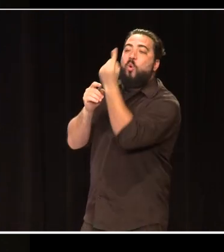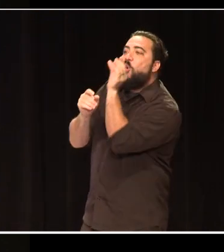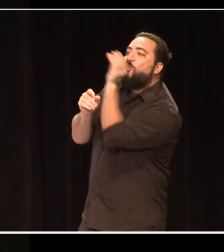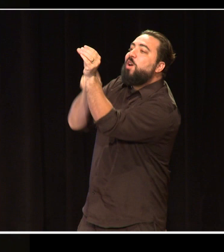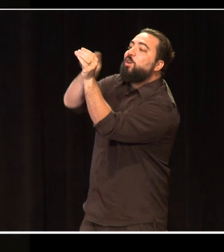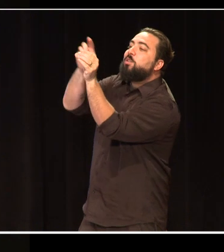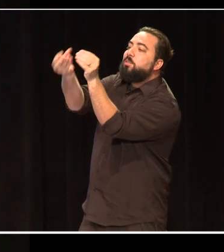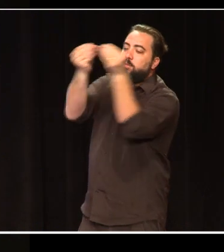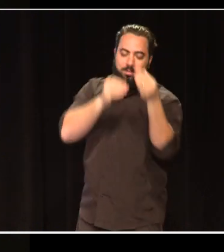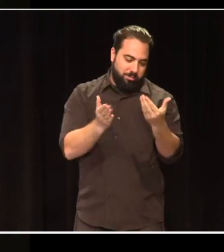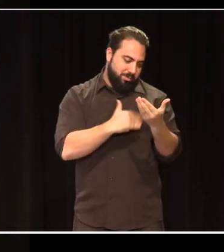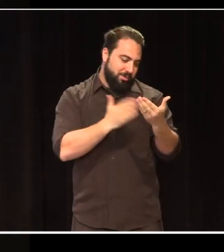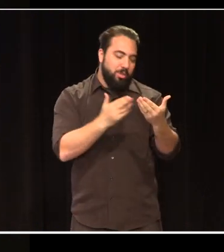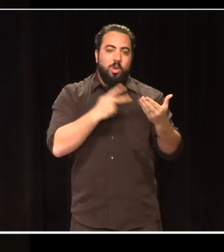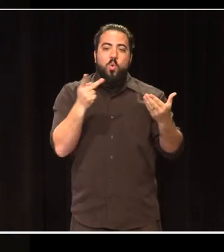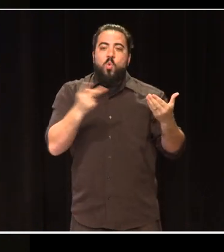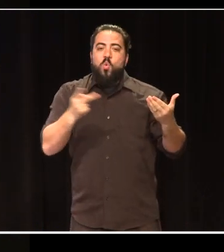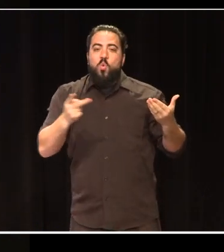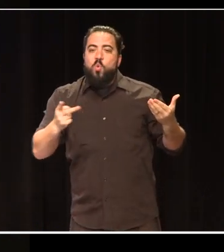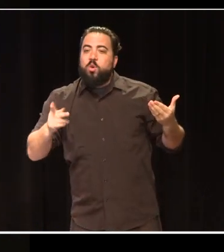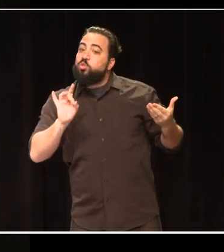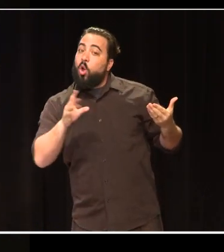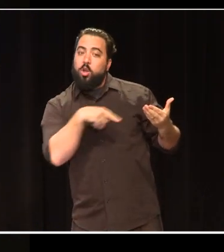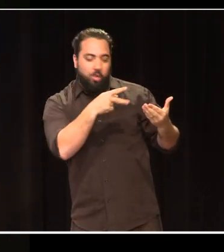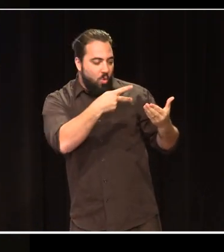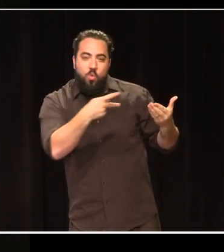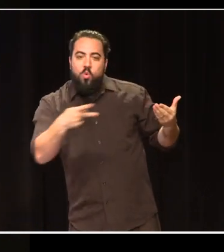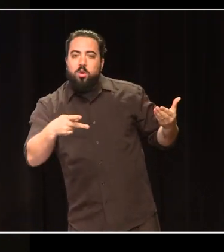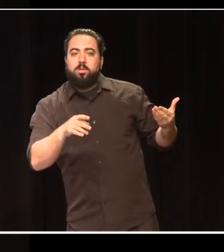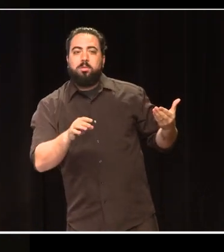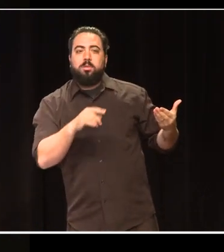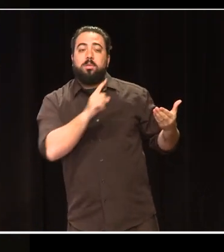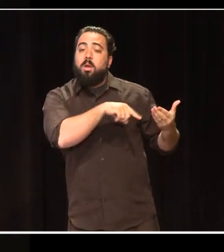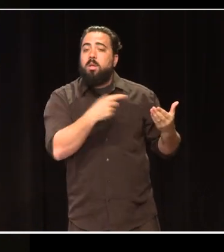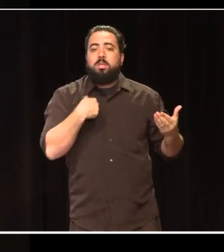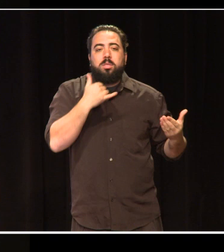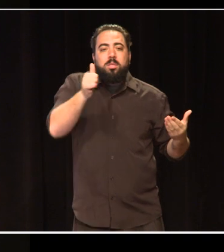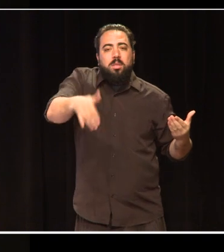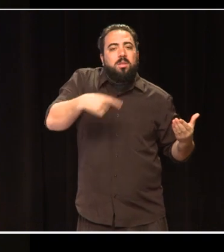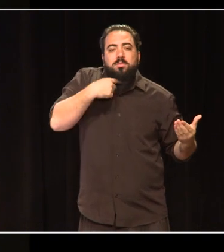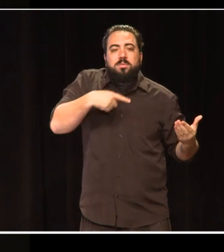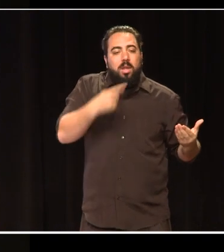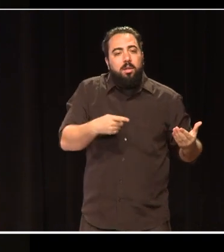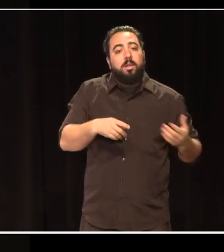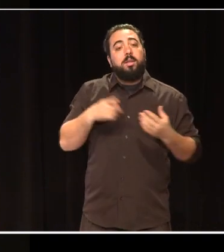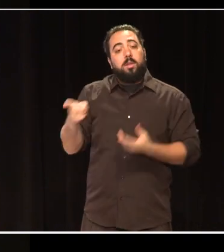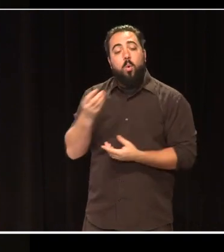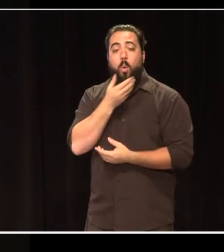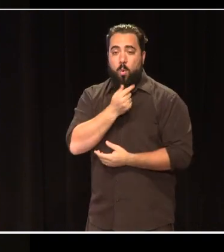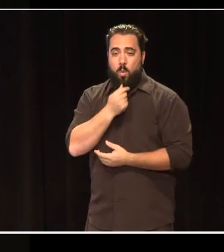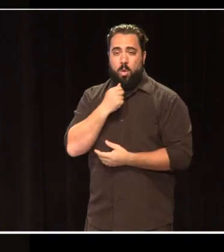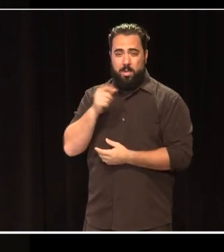difícil. E esse professor, que é o André Lemos, ele fala que a cybercultura é a cultura da leitura e